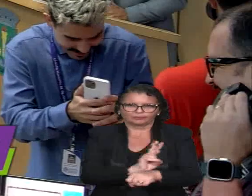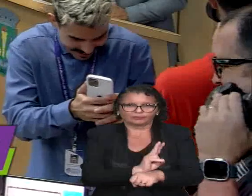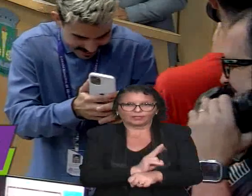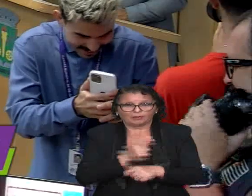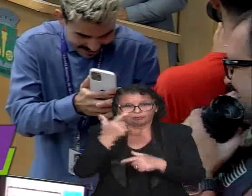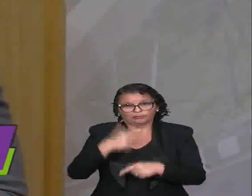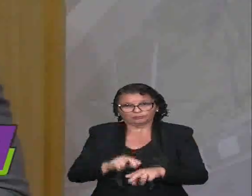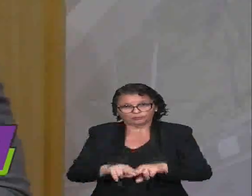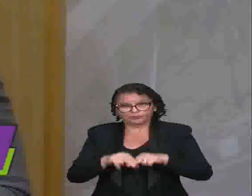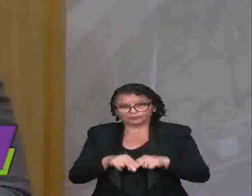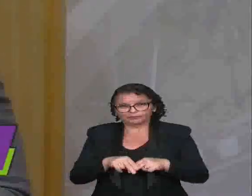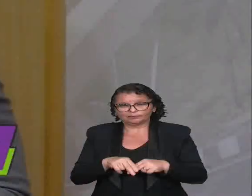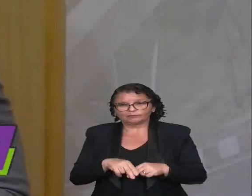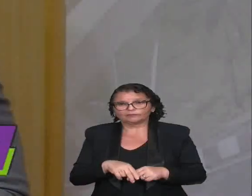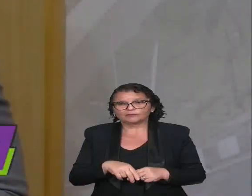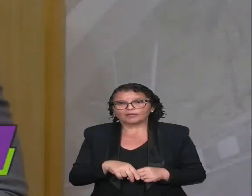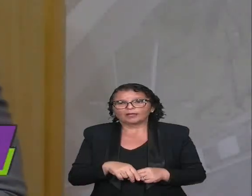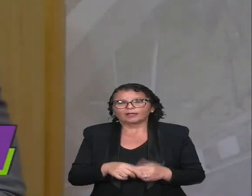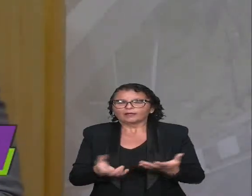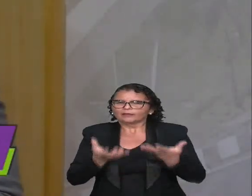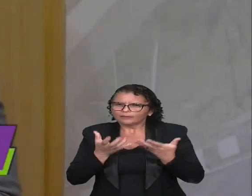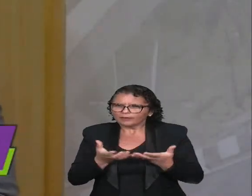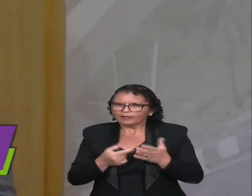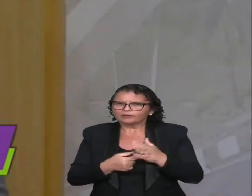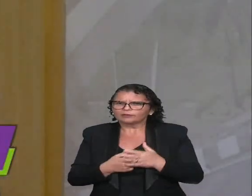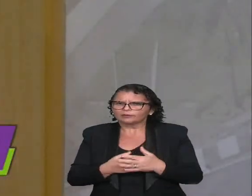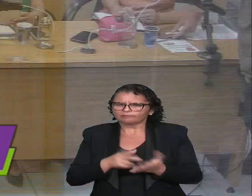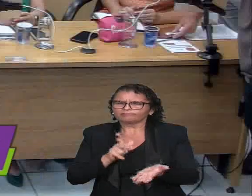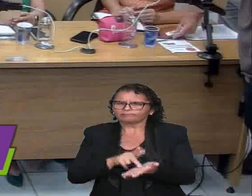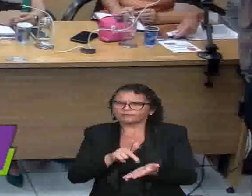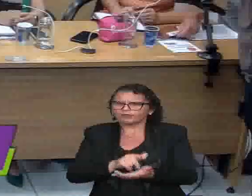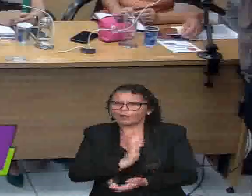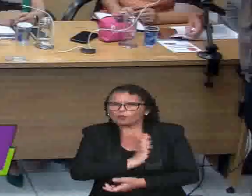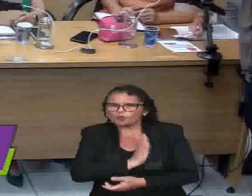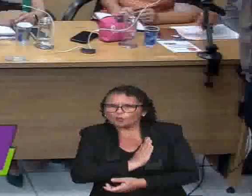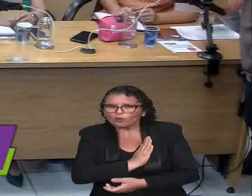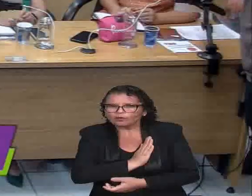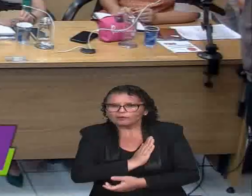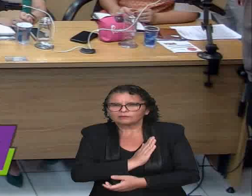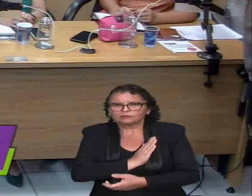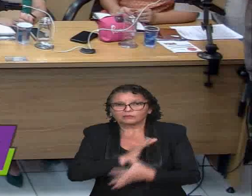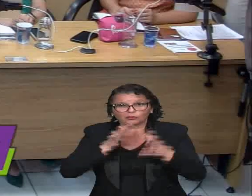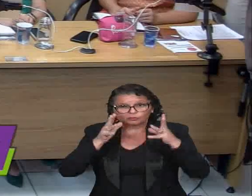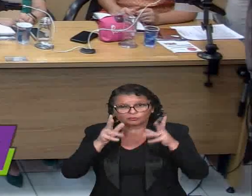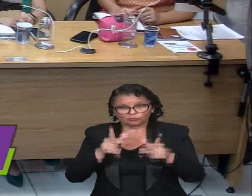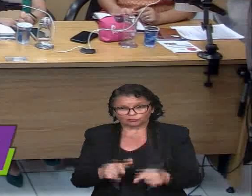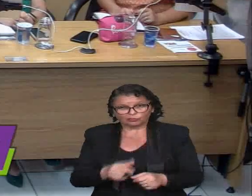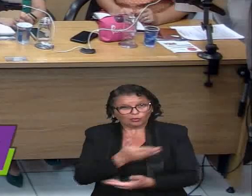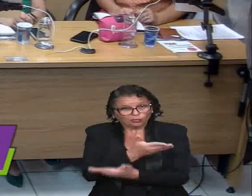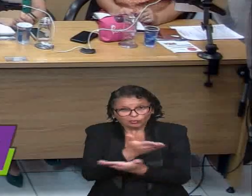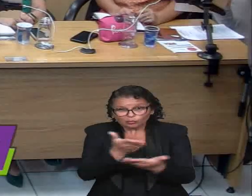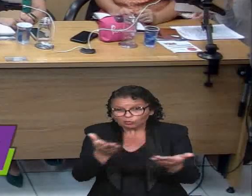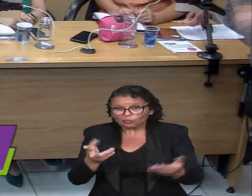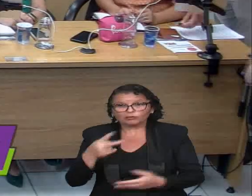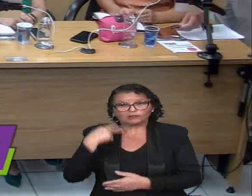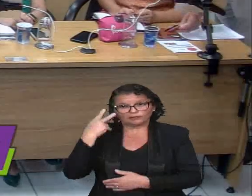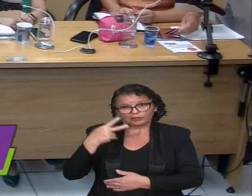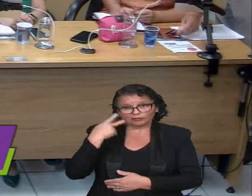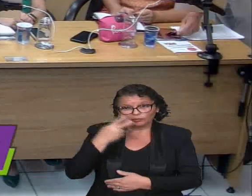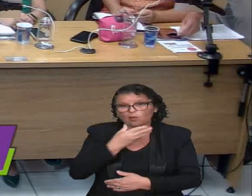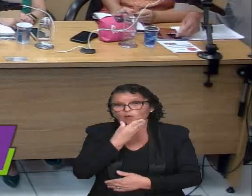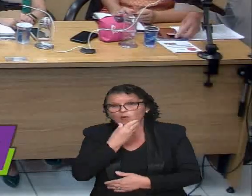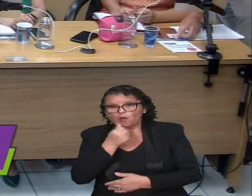Então queria desejar do fundo do meu coração sem exceção para todas as vereadoras e os